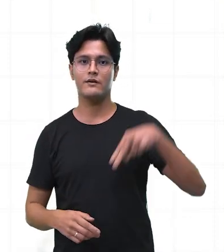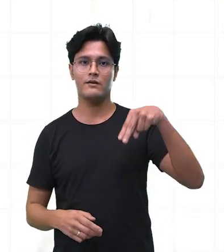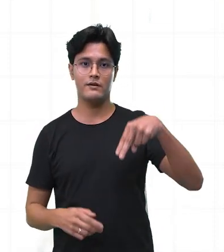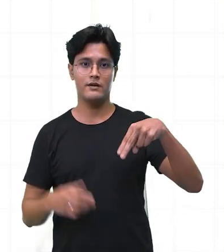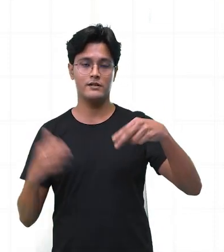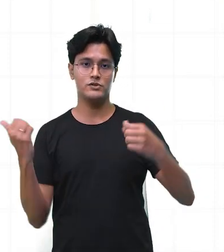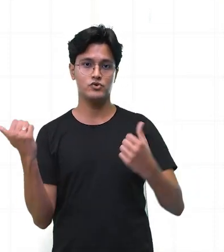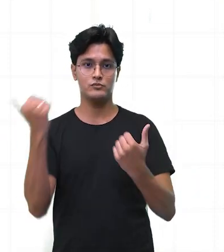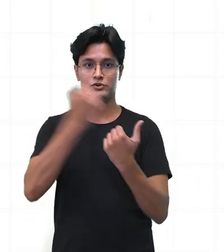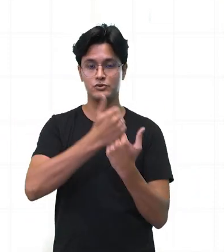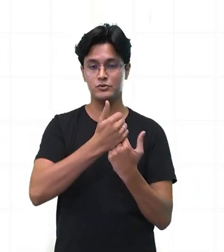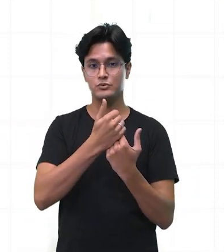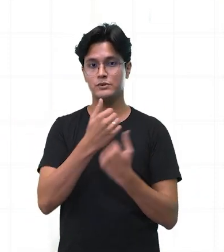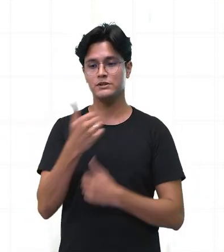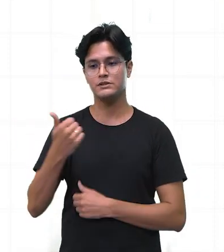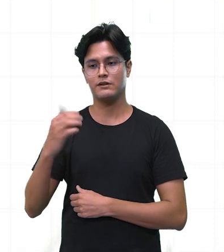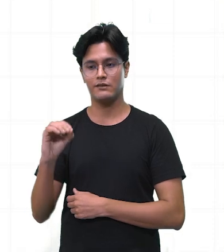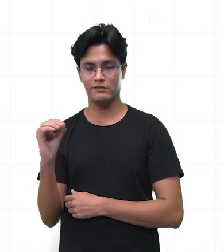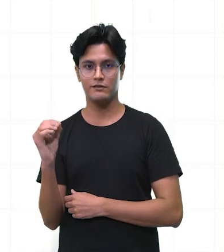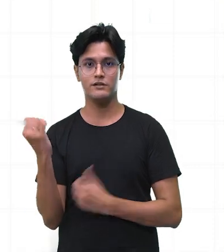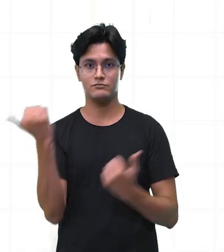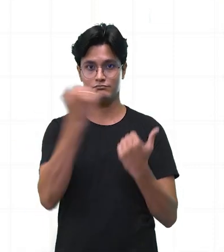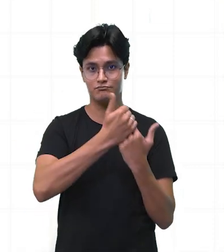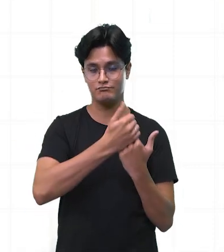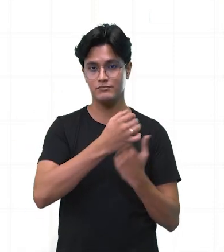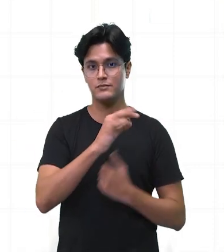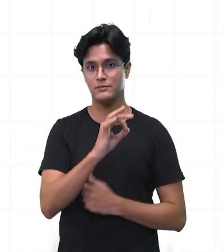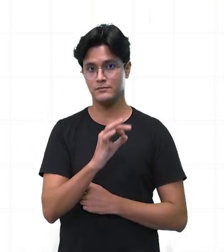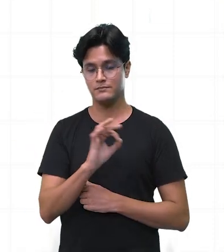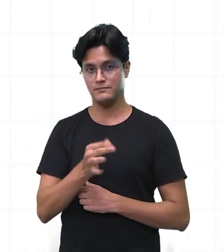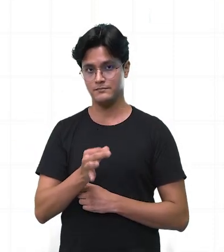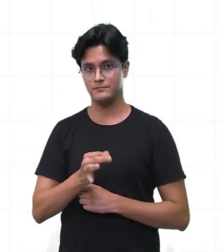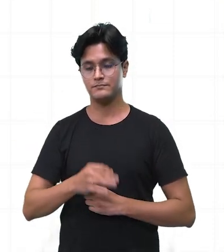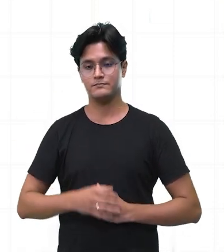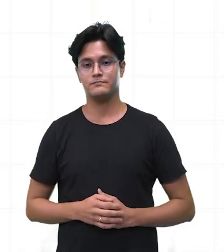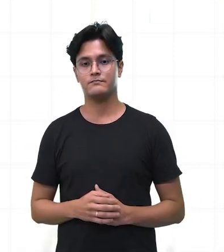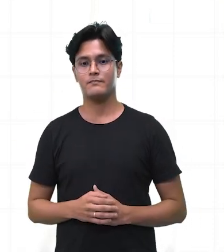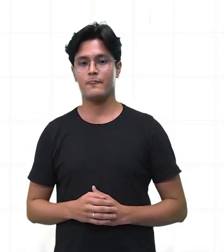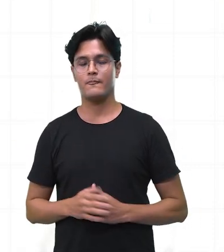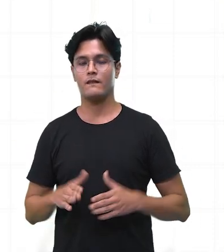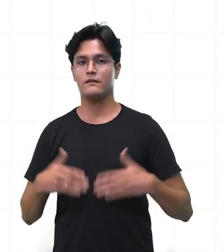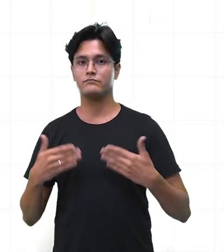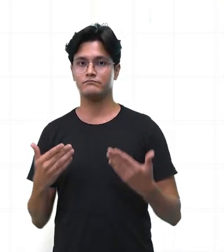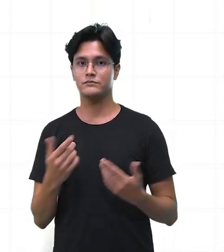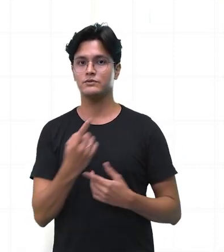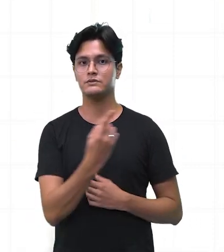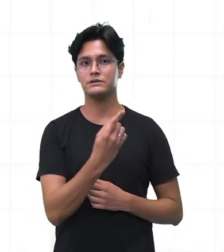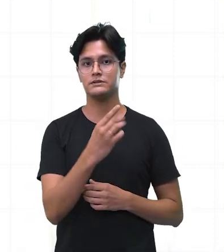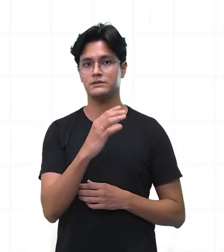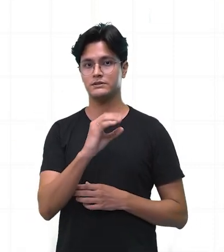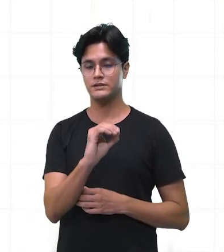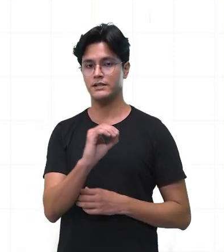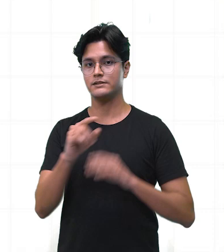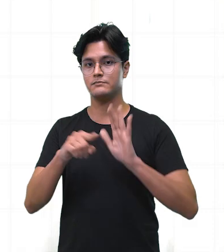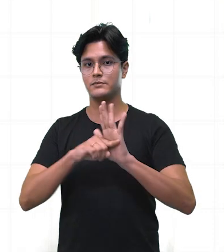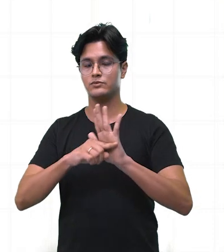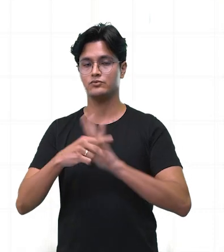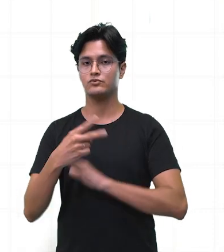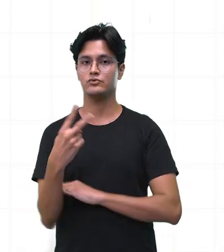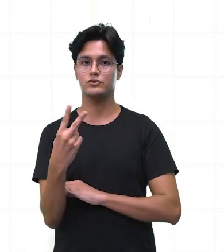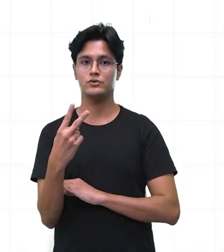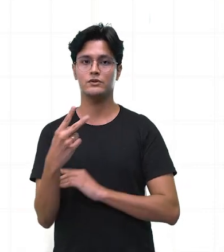10. Então, vai ficar a soma dos ângulos internos de um decágono é igual a 10 menos